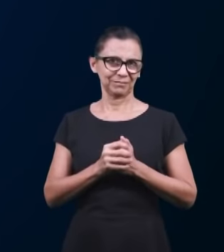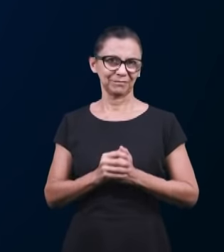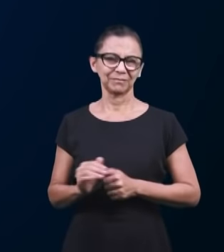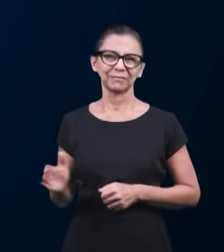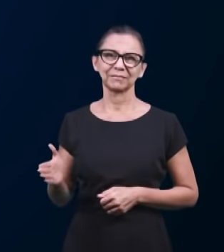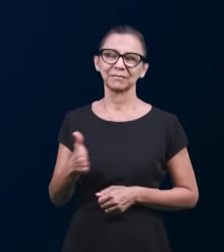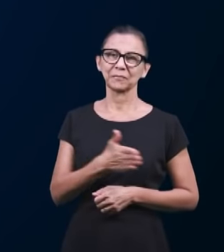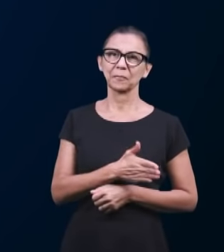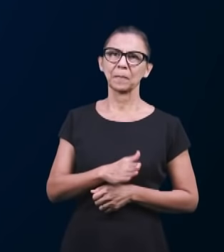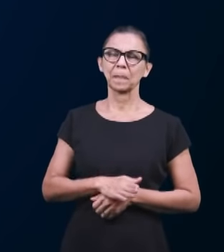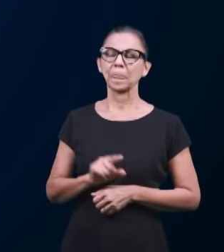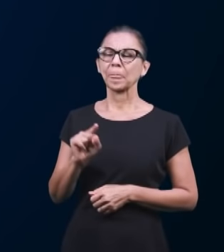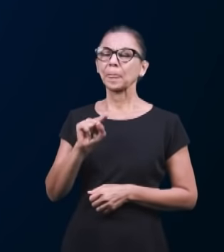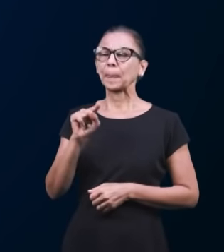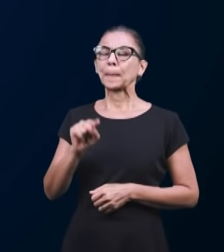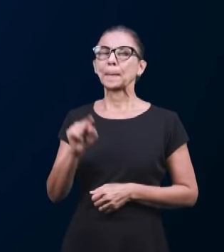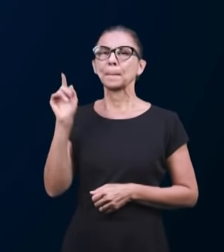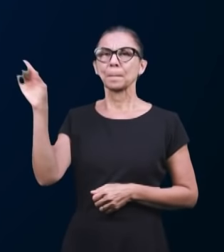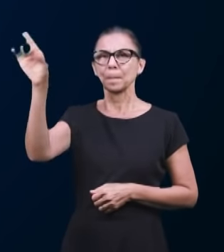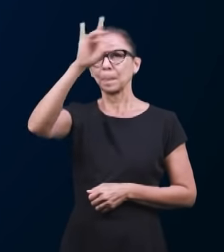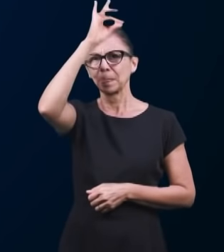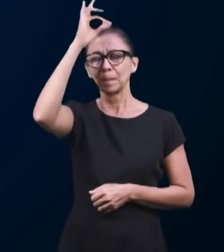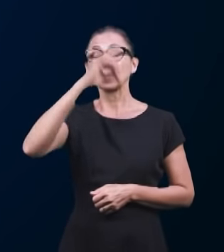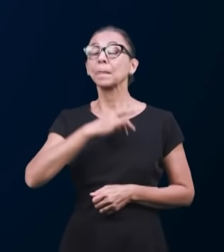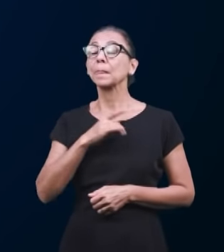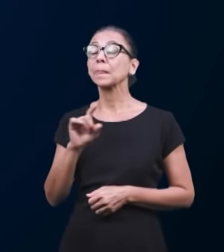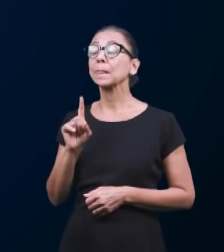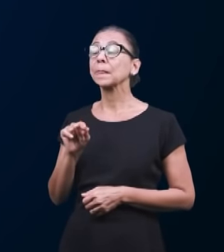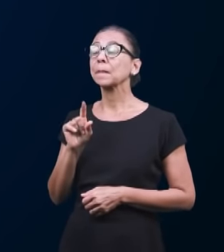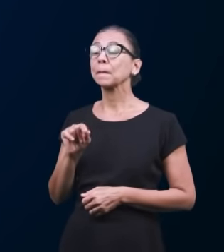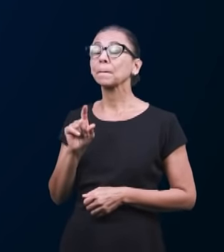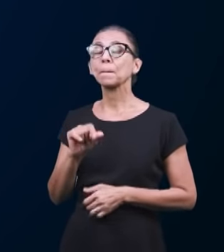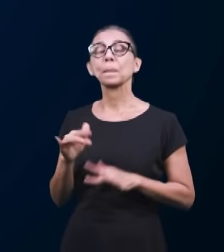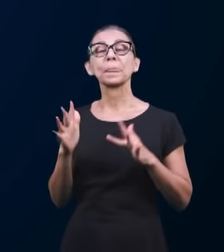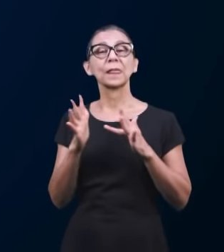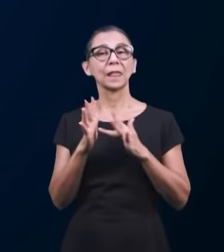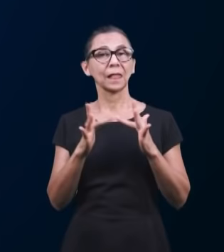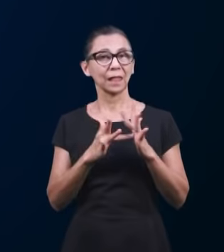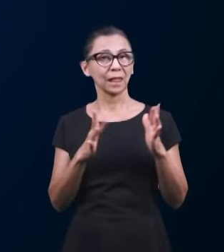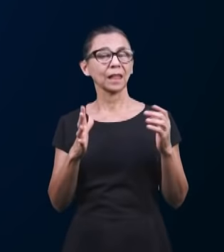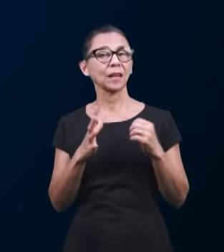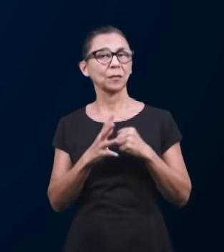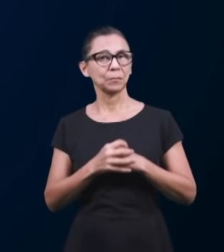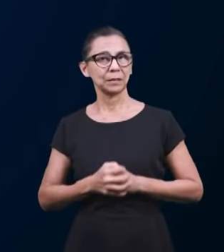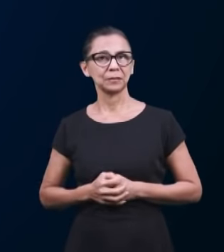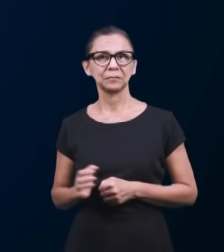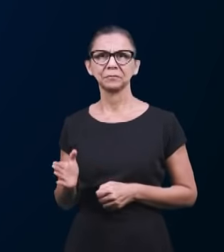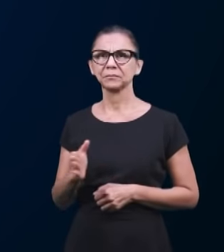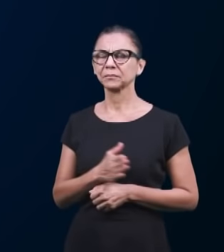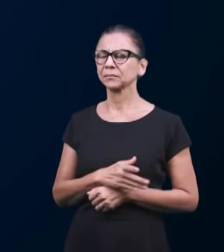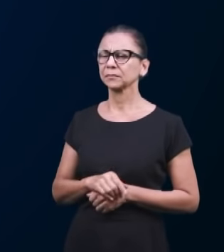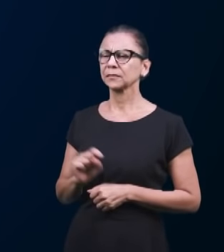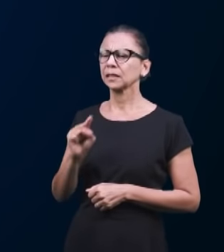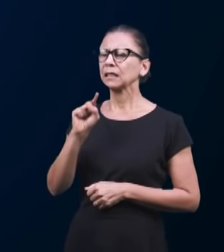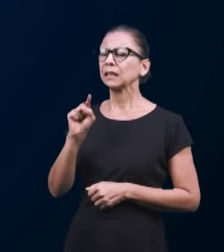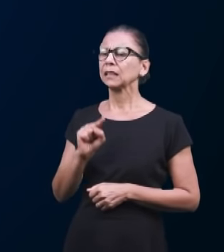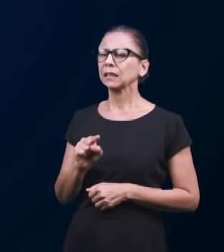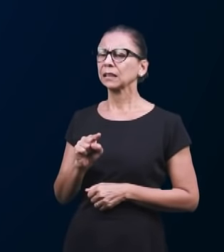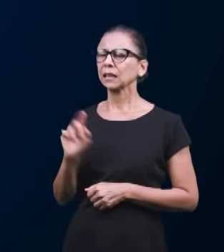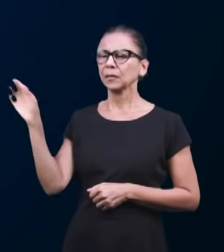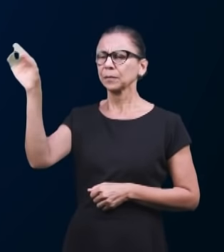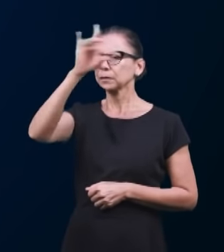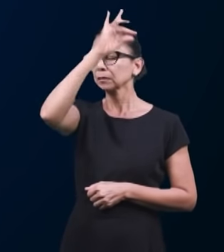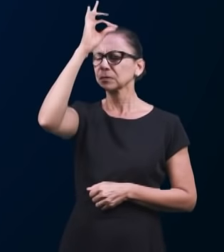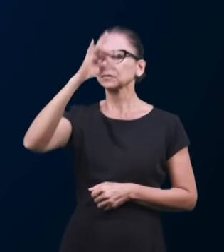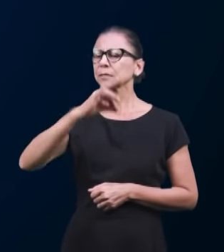Amém. Quem batiza com o Espírito Santo? Jesus. Quem? Jesus. Amém. Liz, quem é que